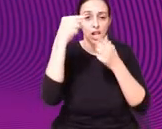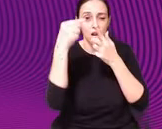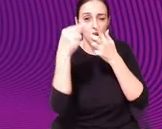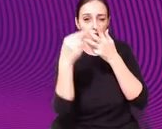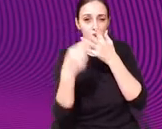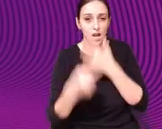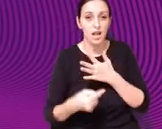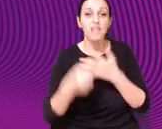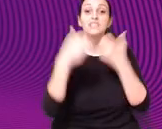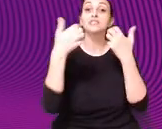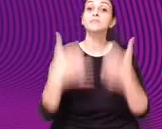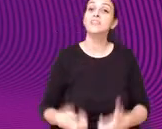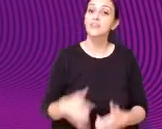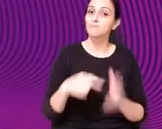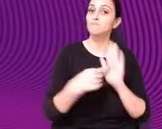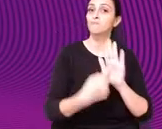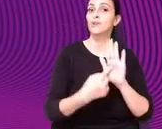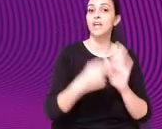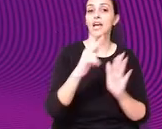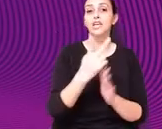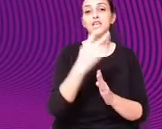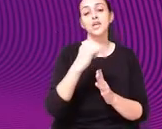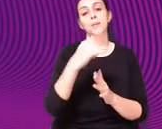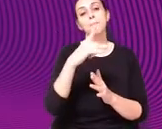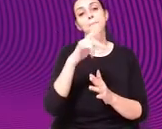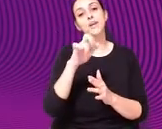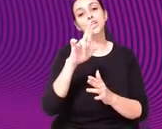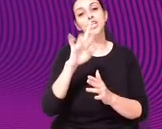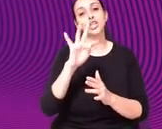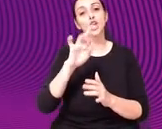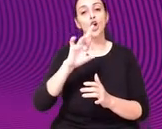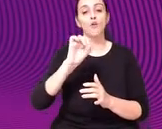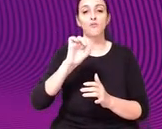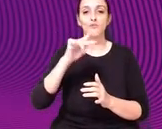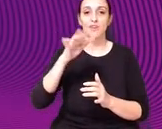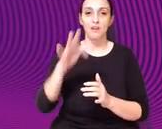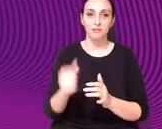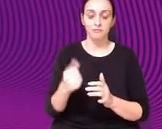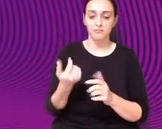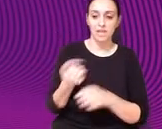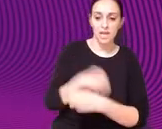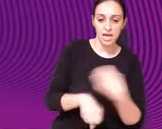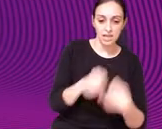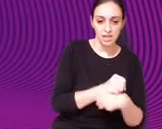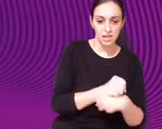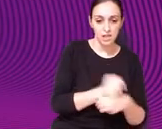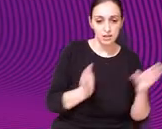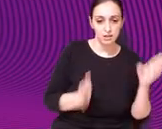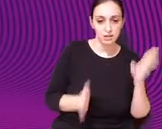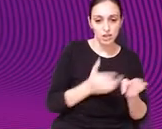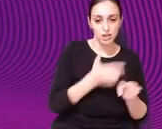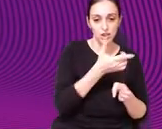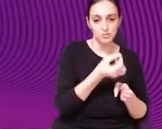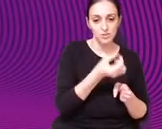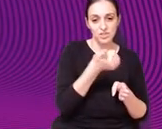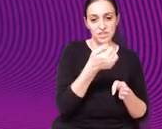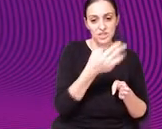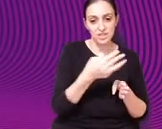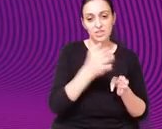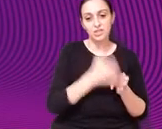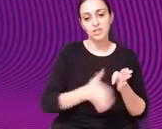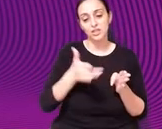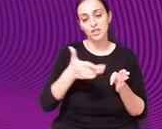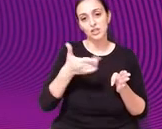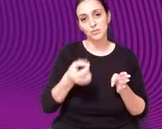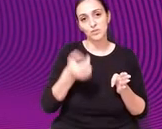hipertrófia. Entre 2013 e 2017, que ela fez o edema agudo de pulmão e